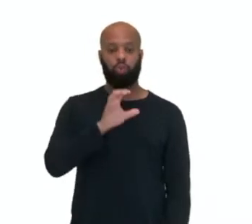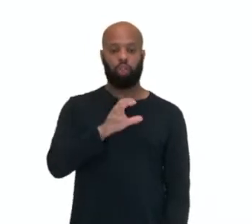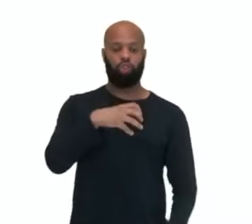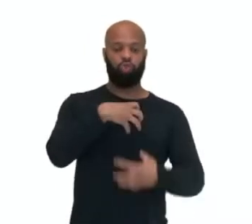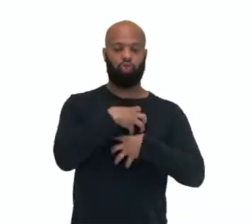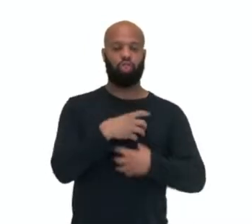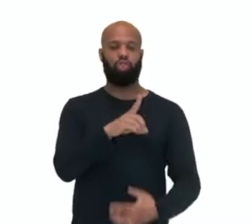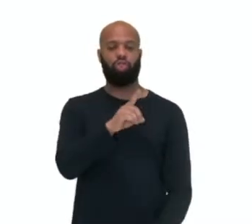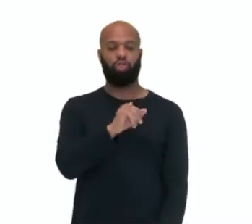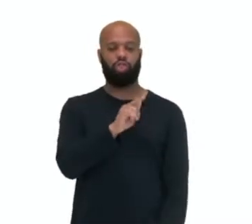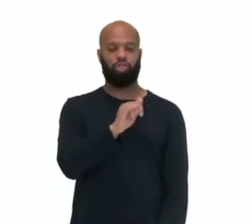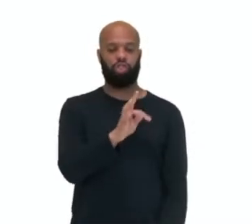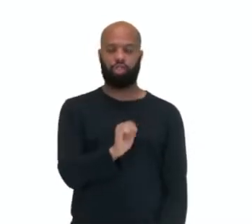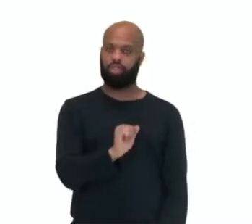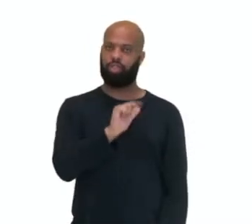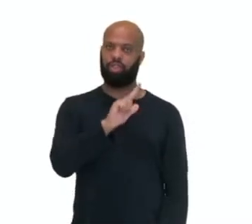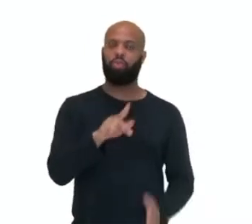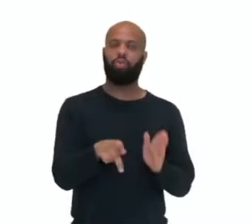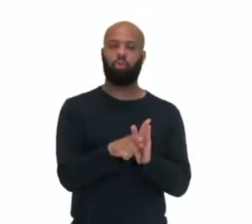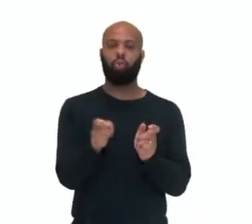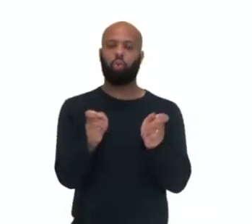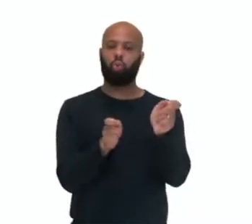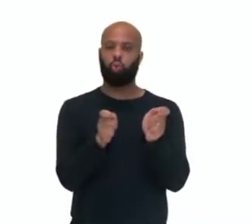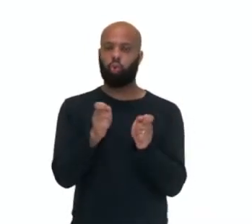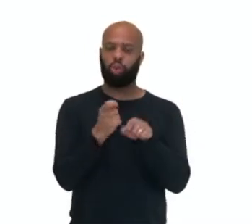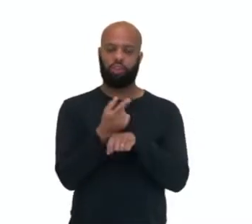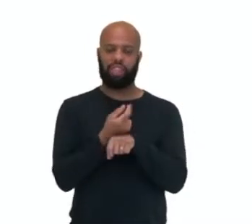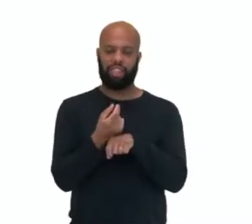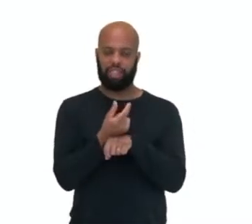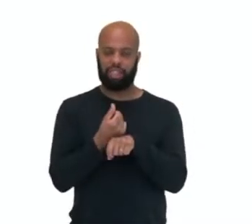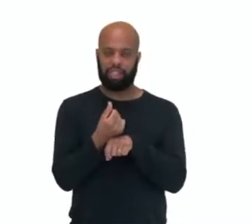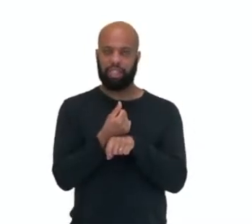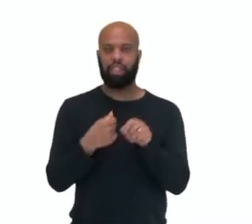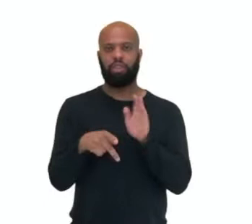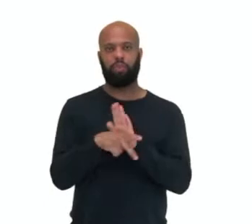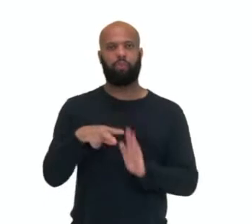digital utilizado no controle financeiro, seja pessoal ou